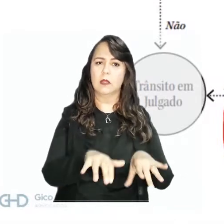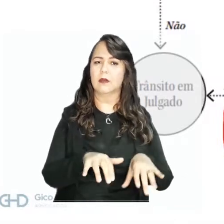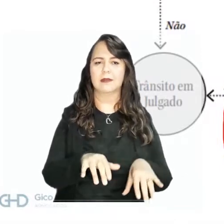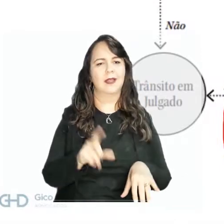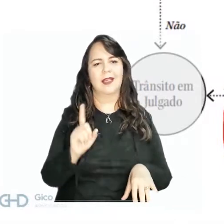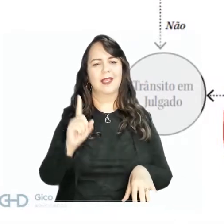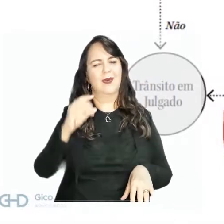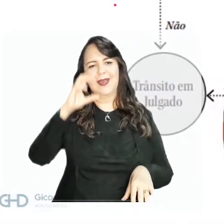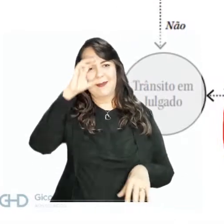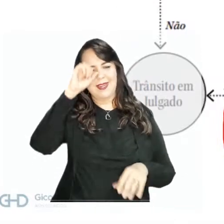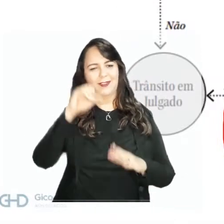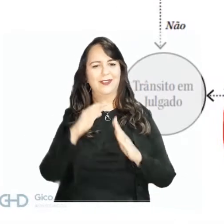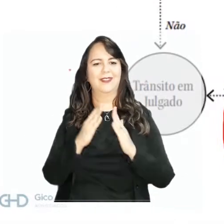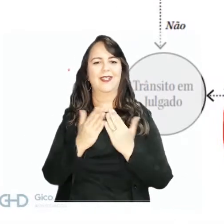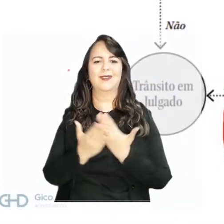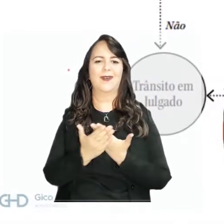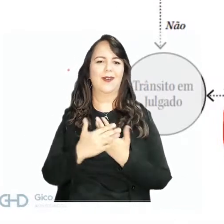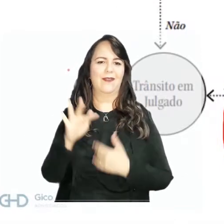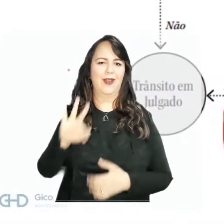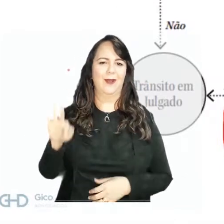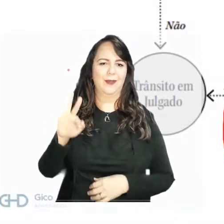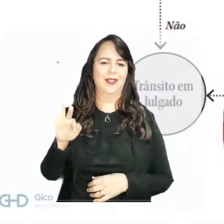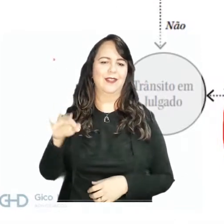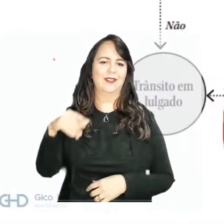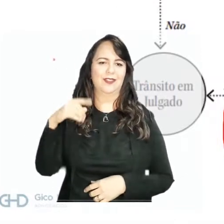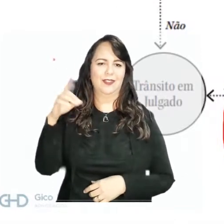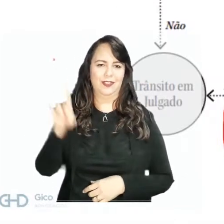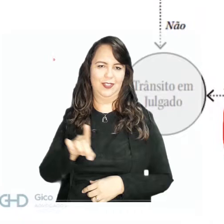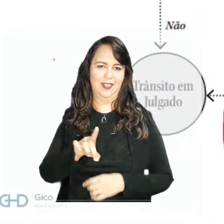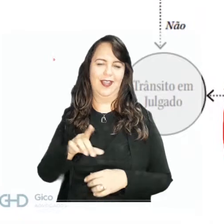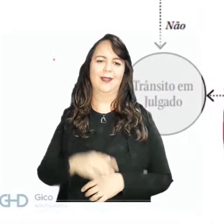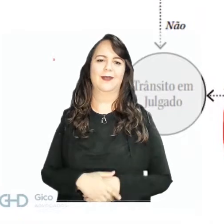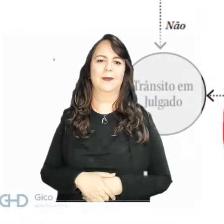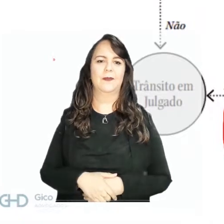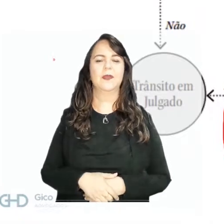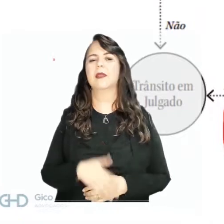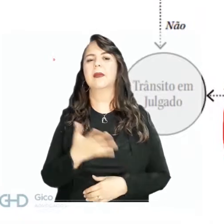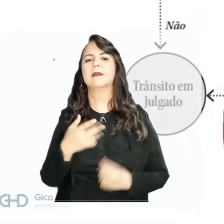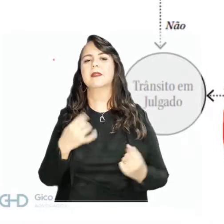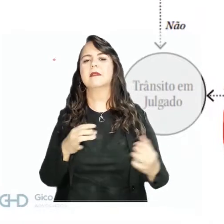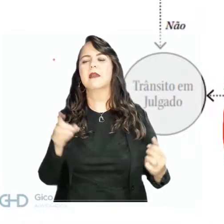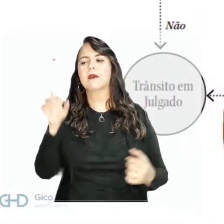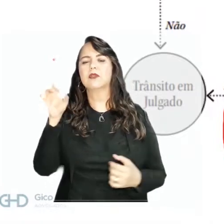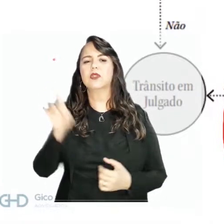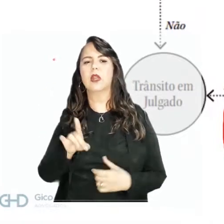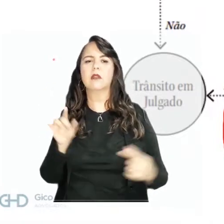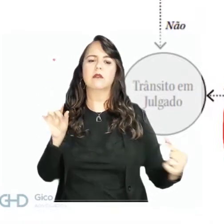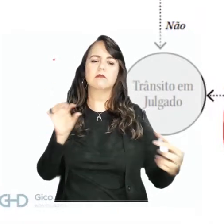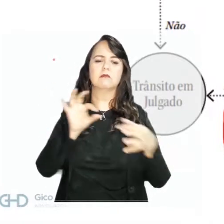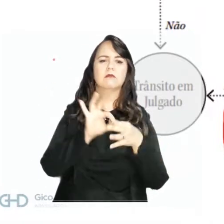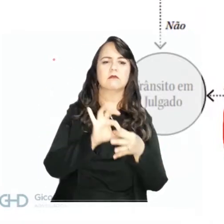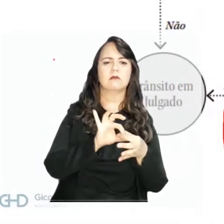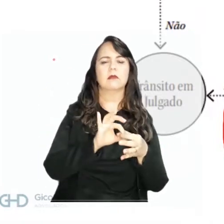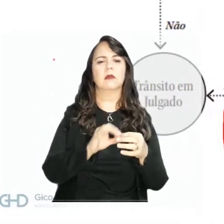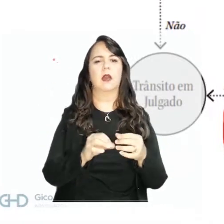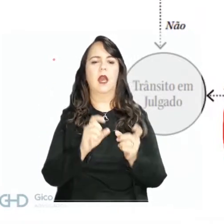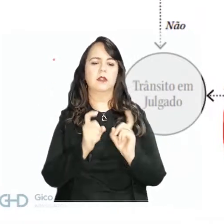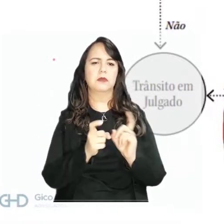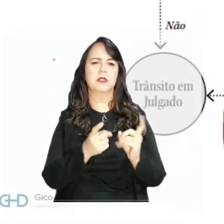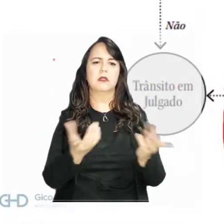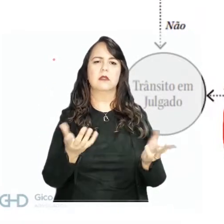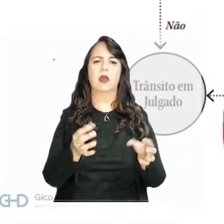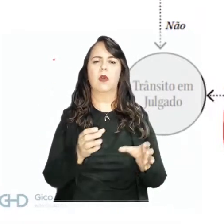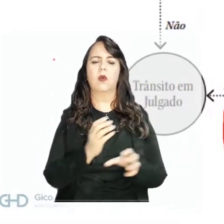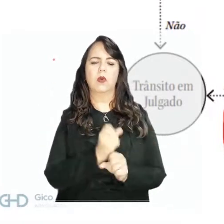deste elo dentro da dinâmica. O novo CPC eliminava este elo, a sistemática 73 tinha este